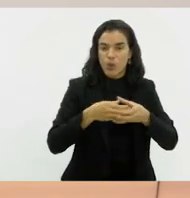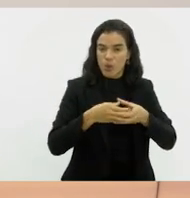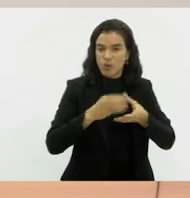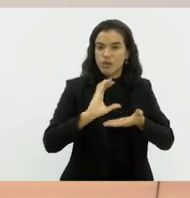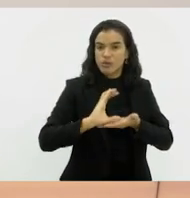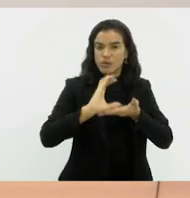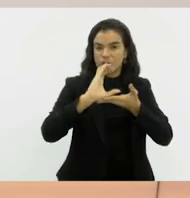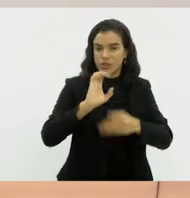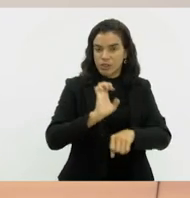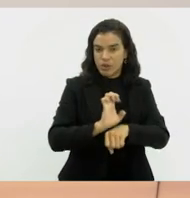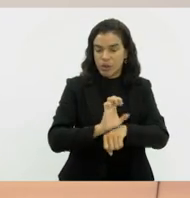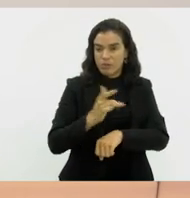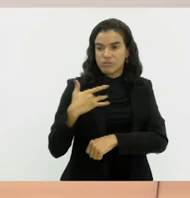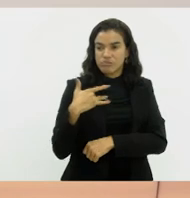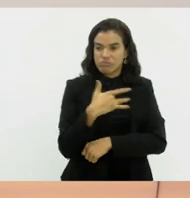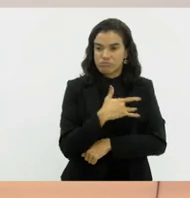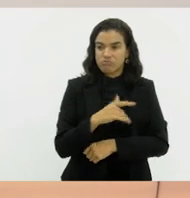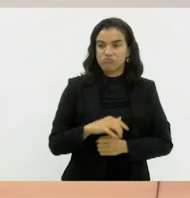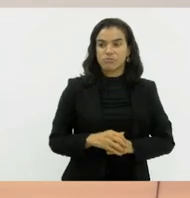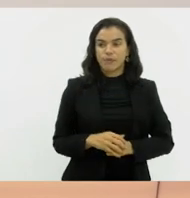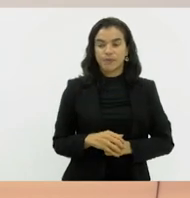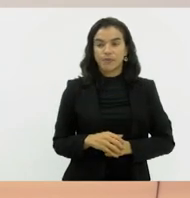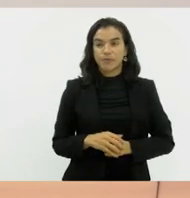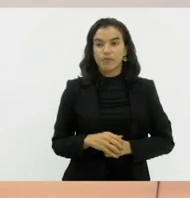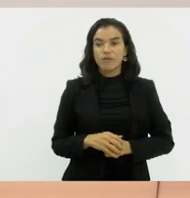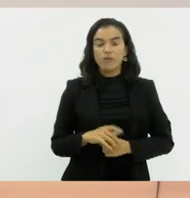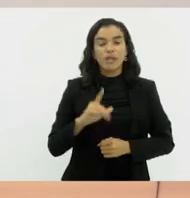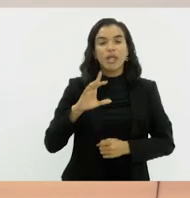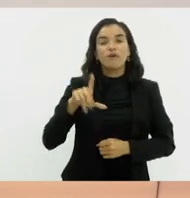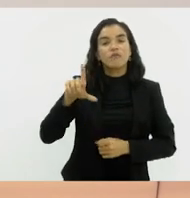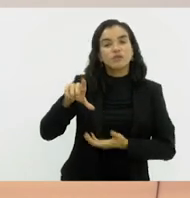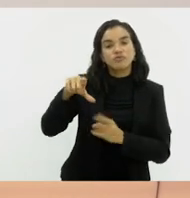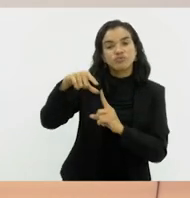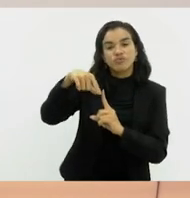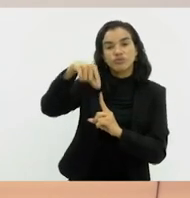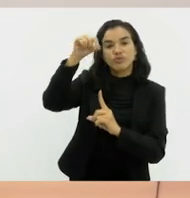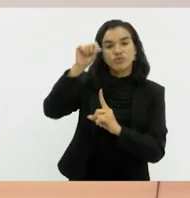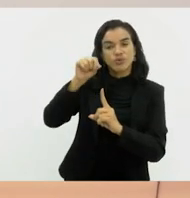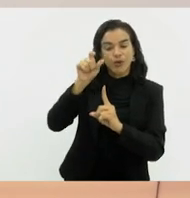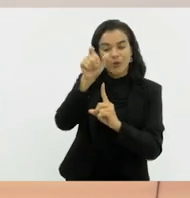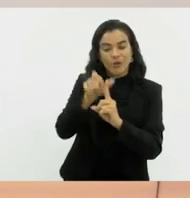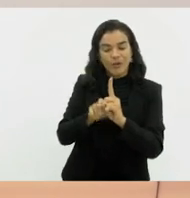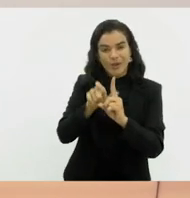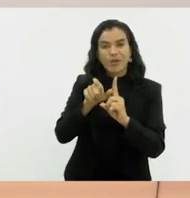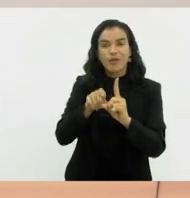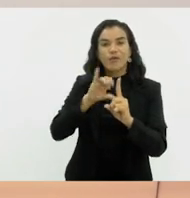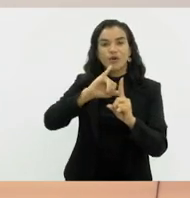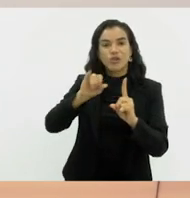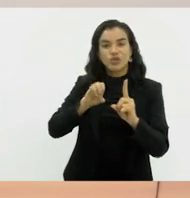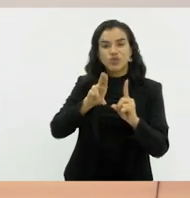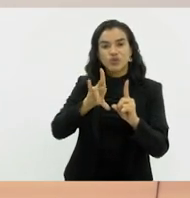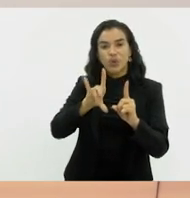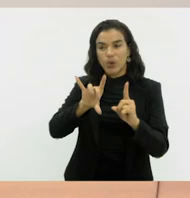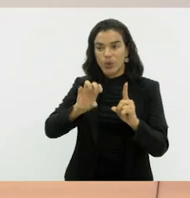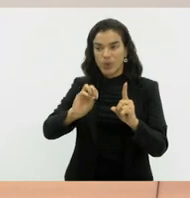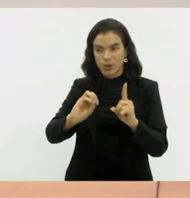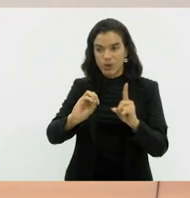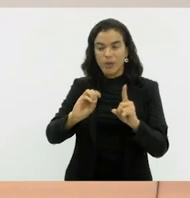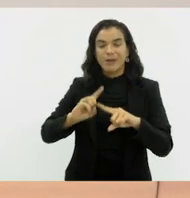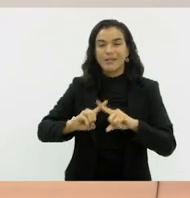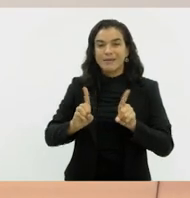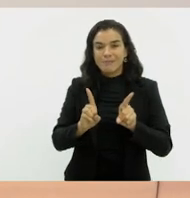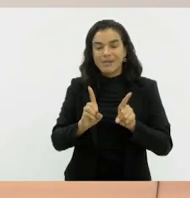Saúde. Quem ficou designado pelo conselho para fazer essa interlocução foi o Júlio César,